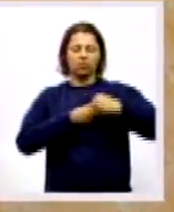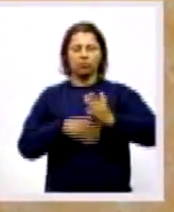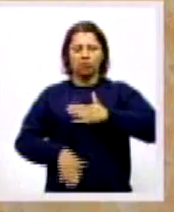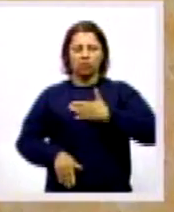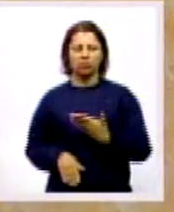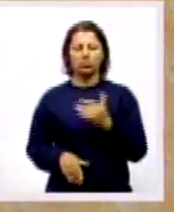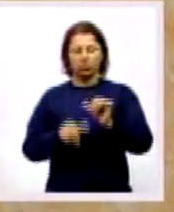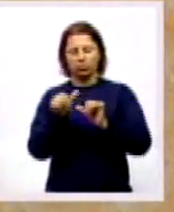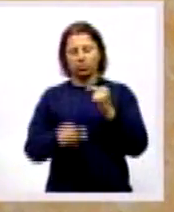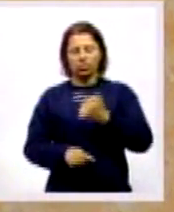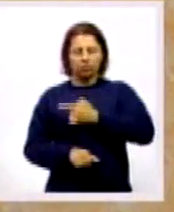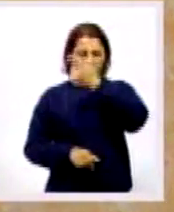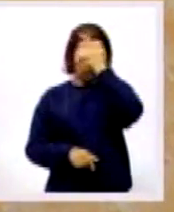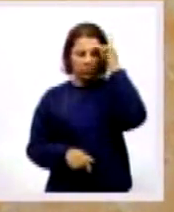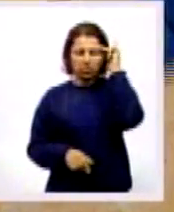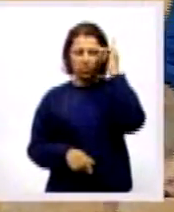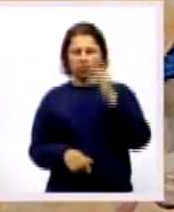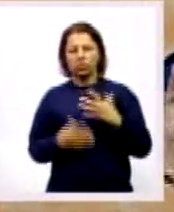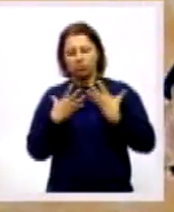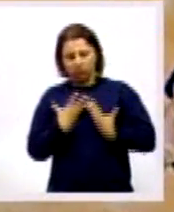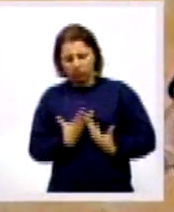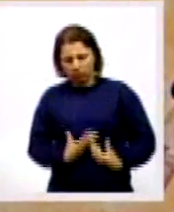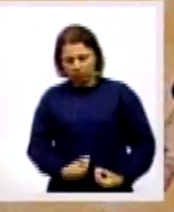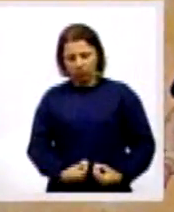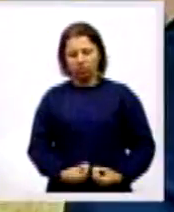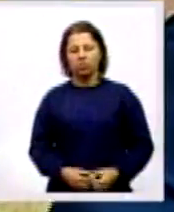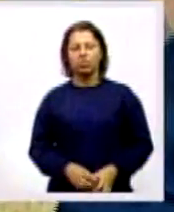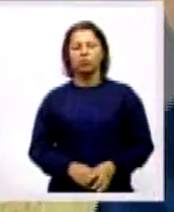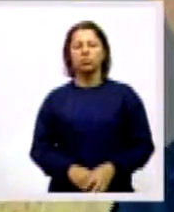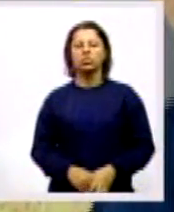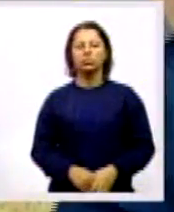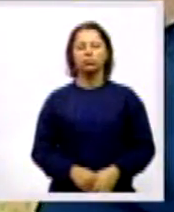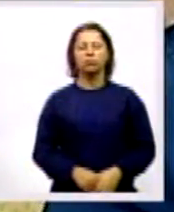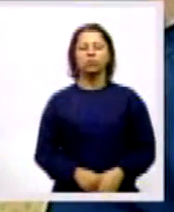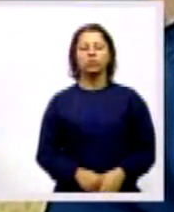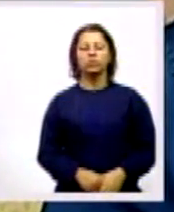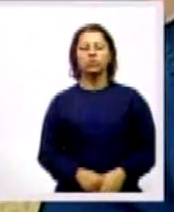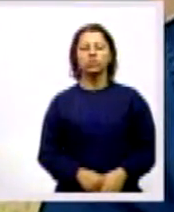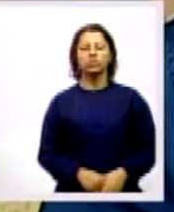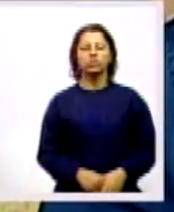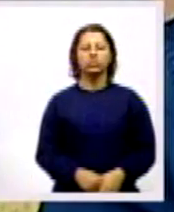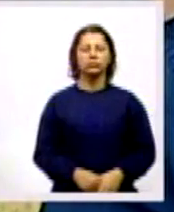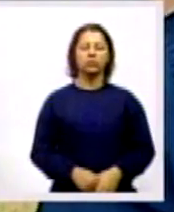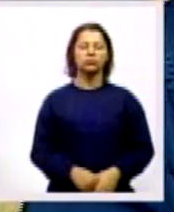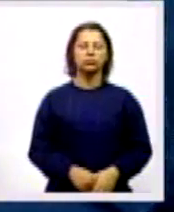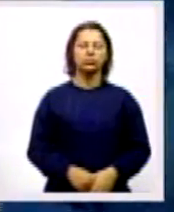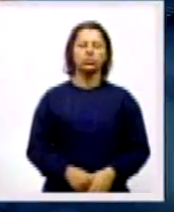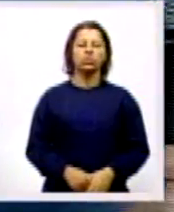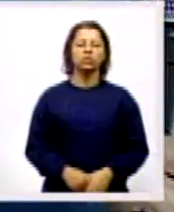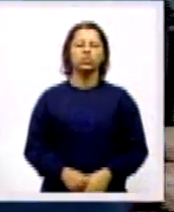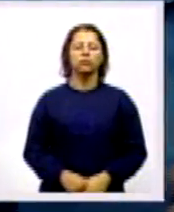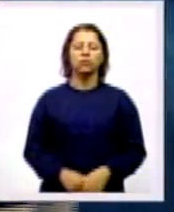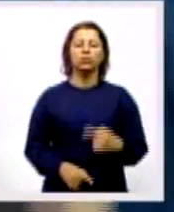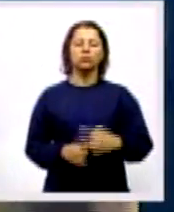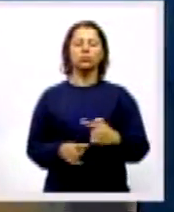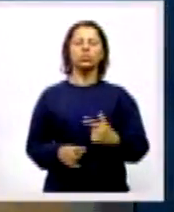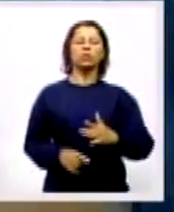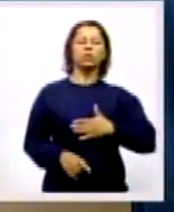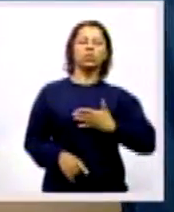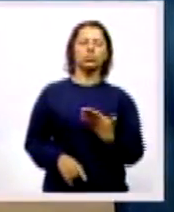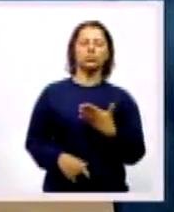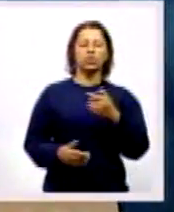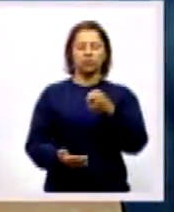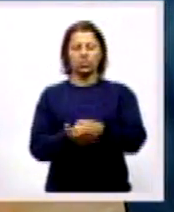nos tornam pessoas absolutamente pesadas. Pesadas. Um preconceito deve